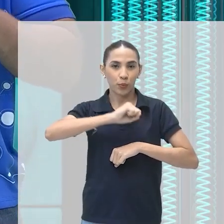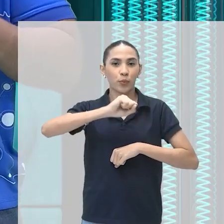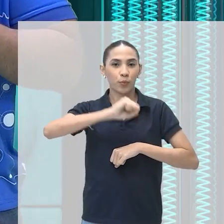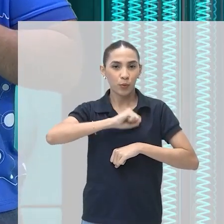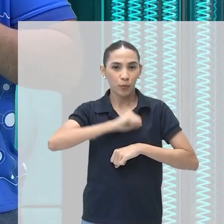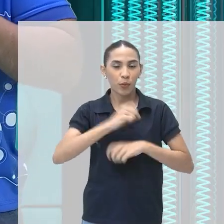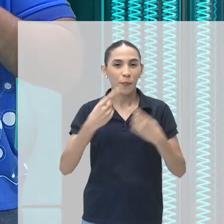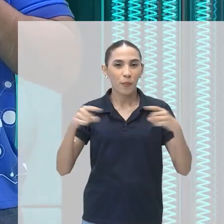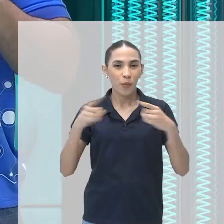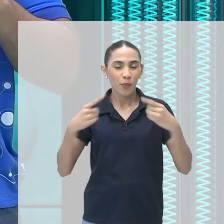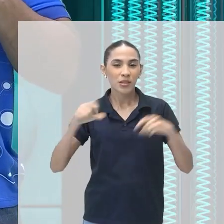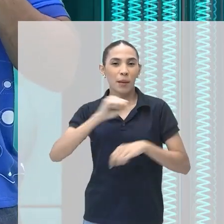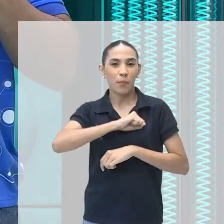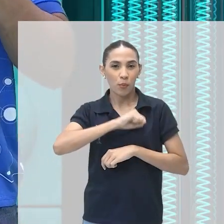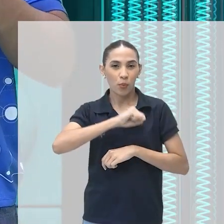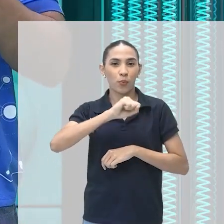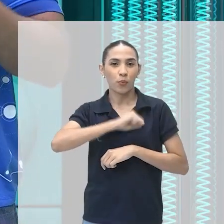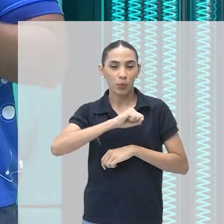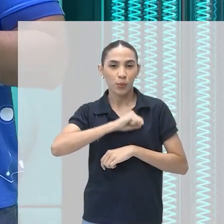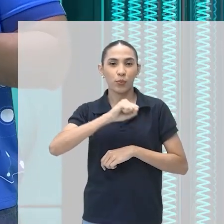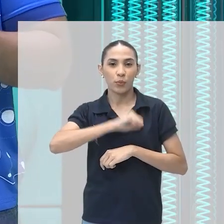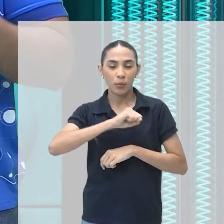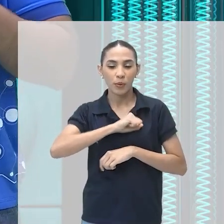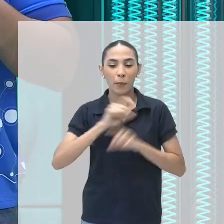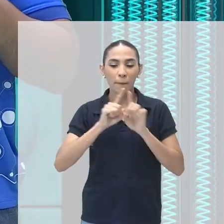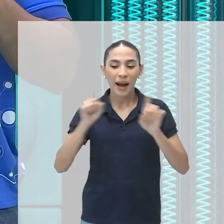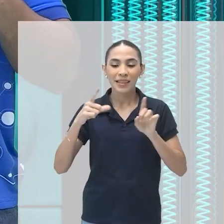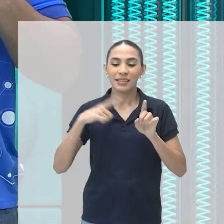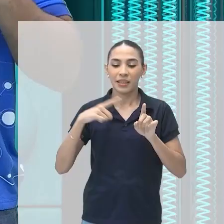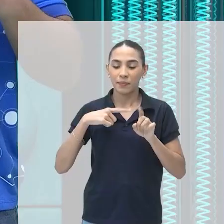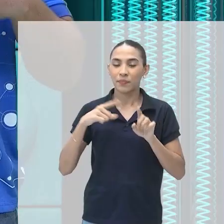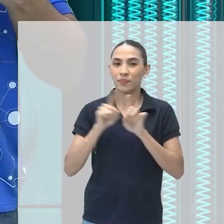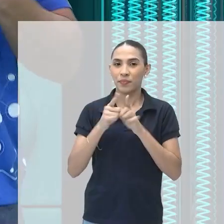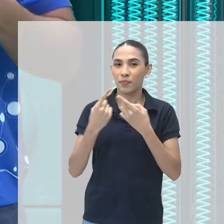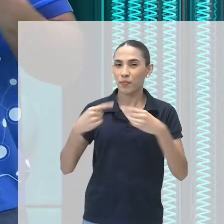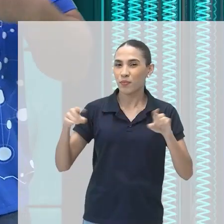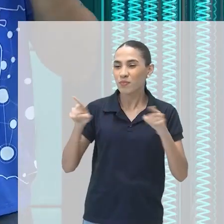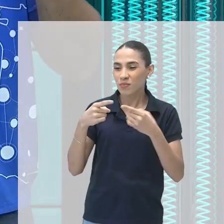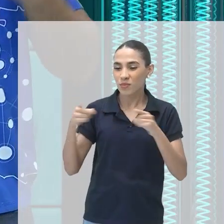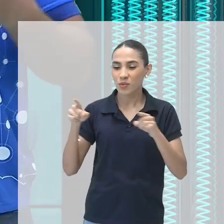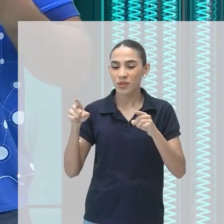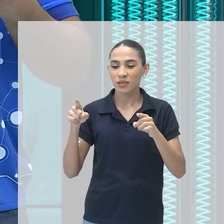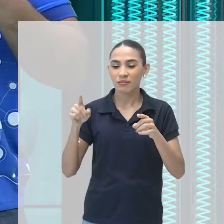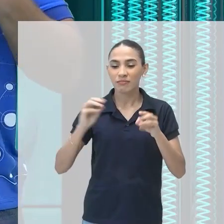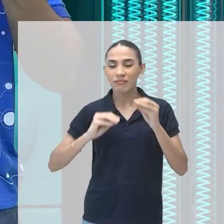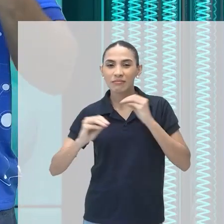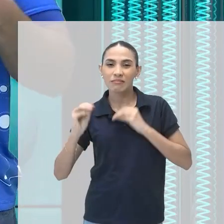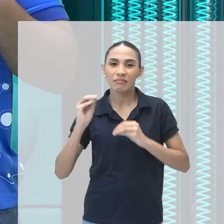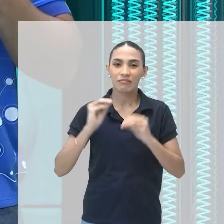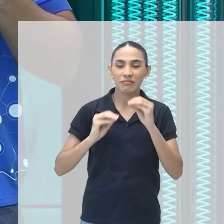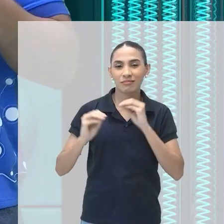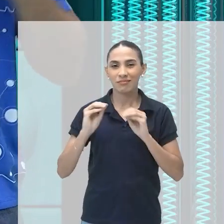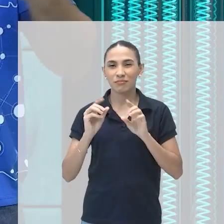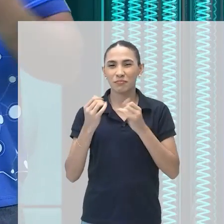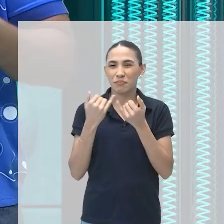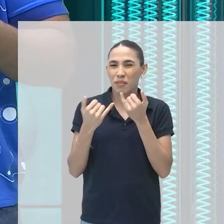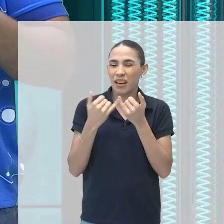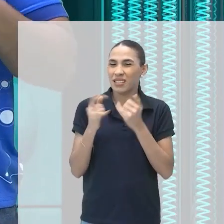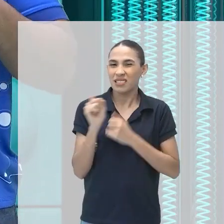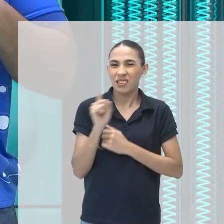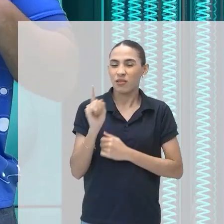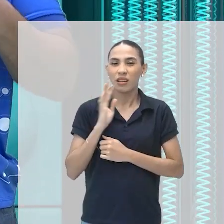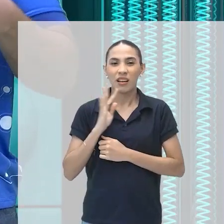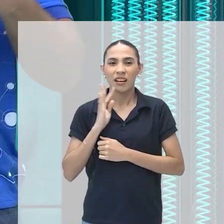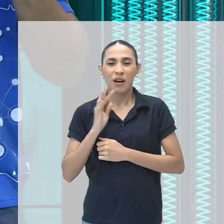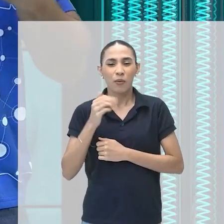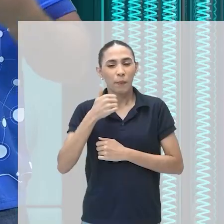um instrumental que traz uma tensão, assim, traz uma apreensão para quem está ouvindo, né, que é algo que não é legal,